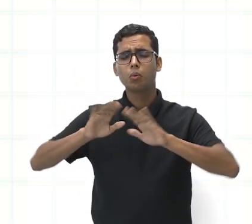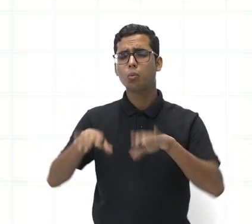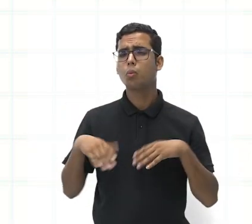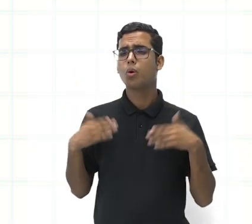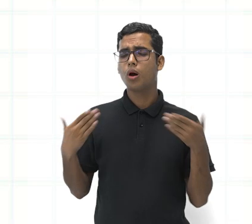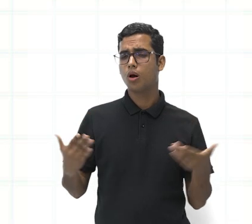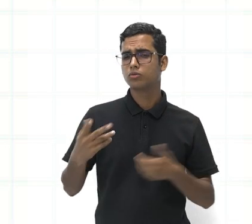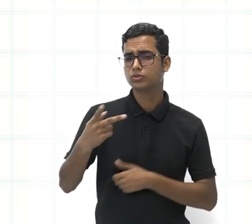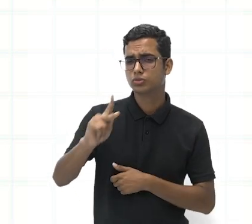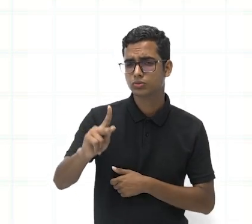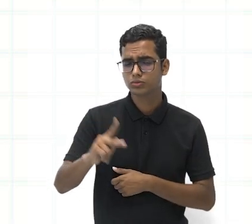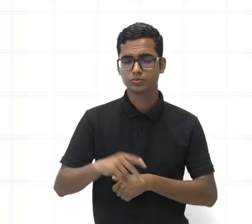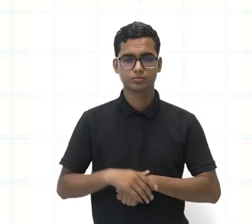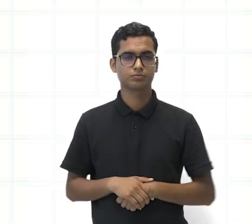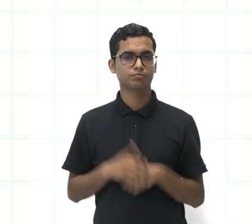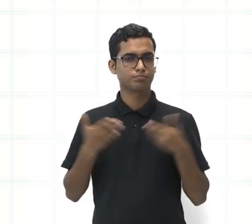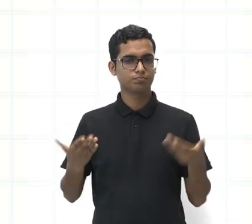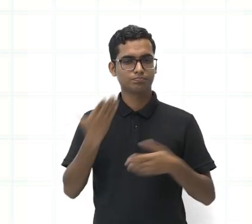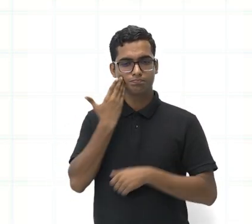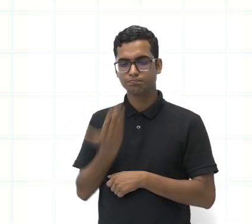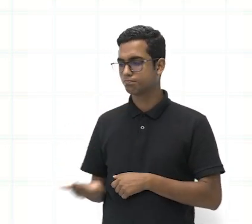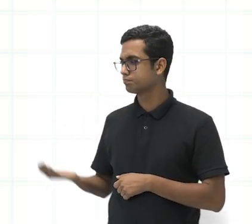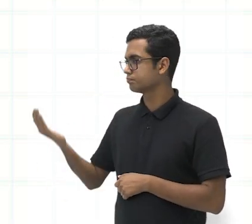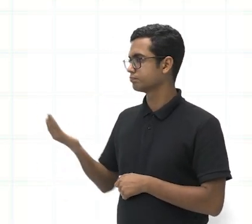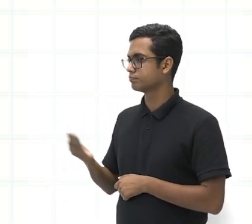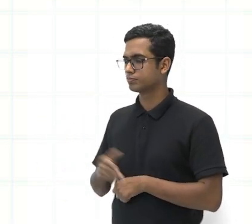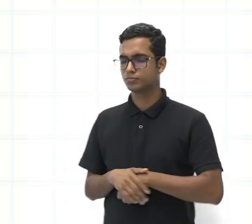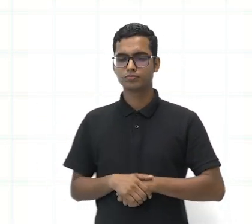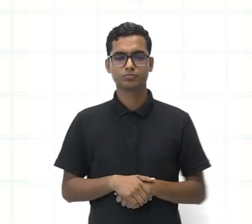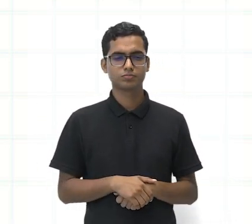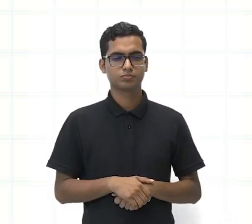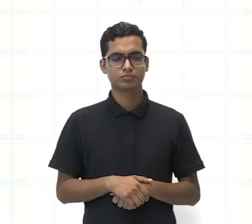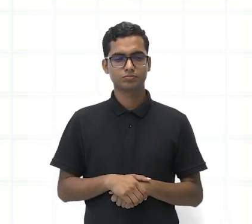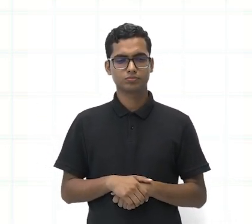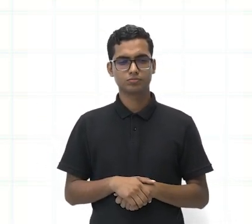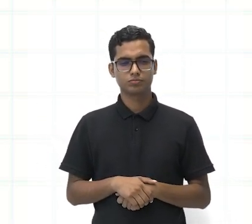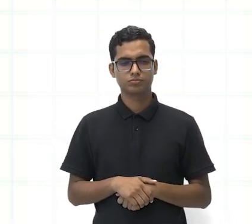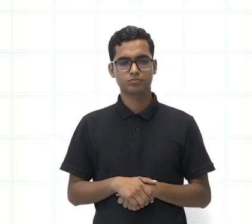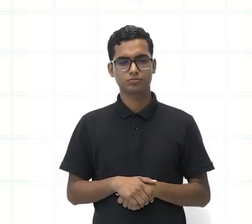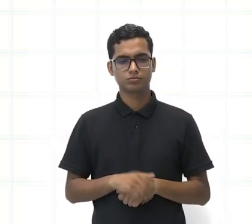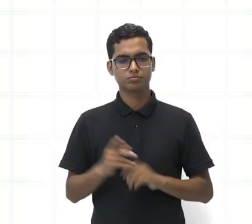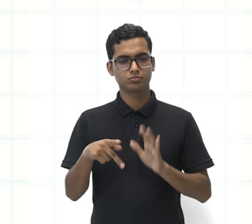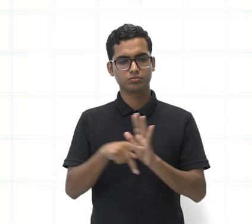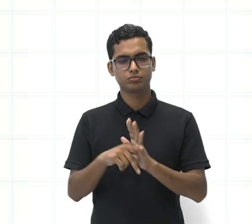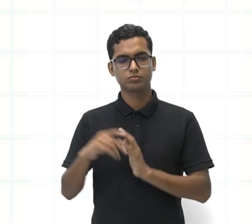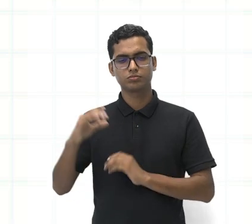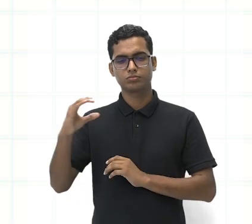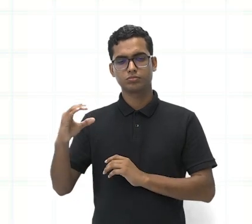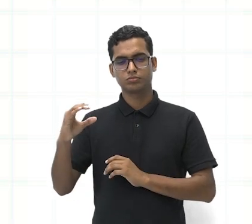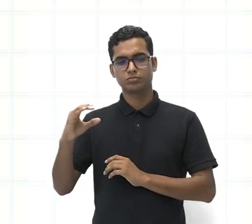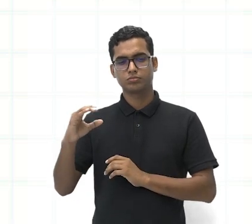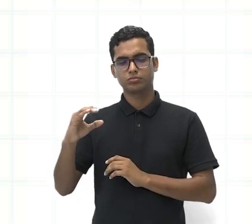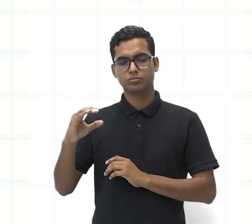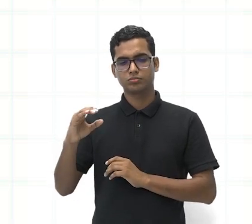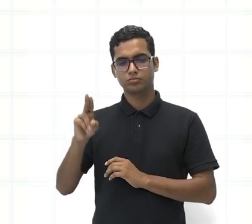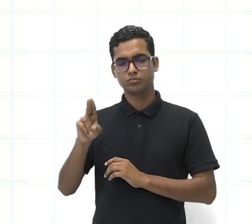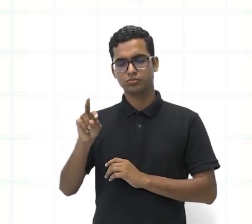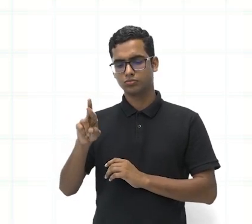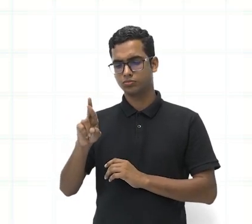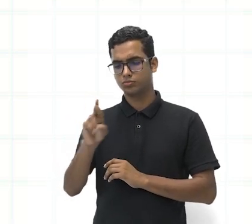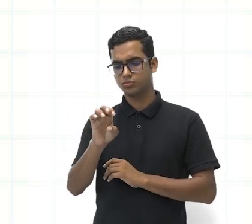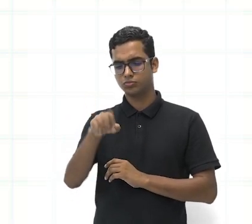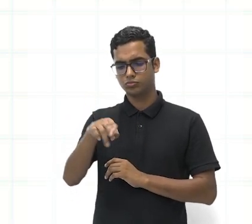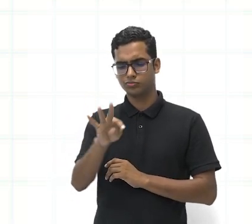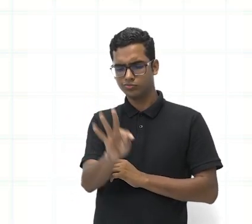What's your current job? Qual é seu trabalho atual? Current é uma palavrinha, um falso cognato, tá? Ele não é corrente,